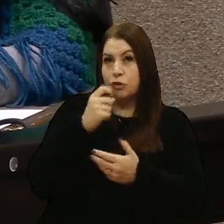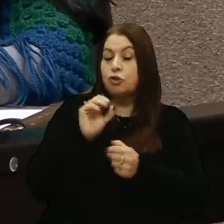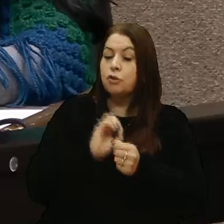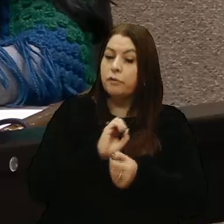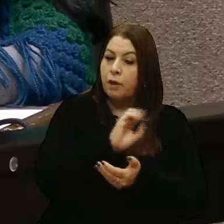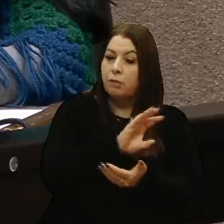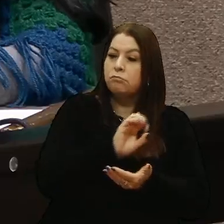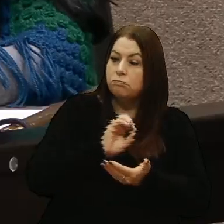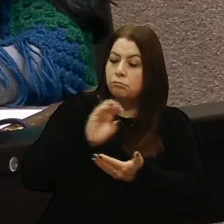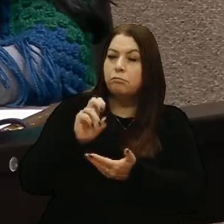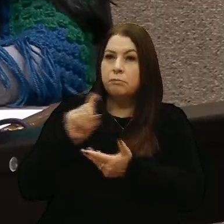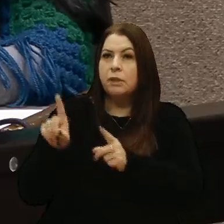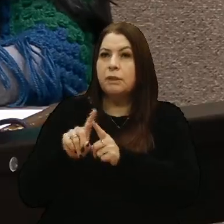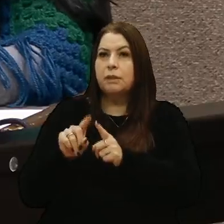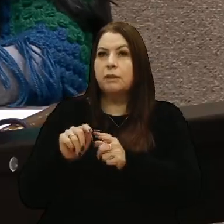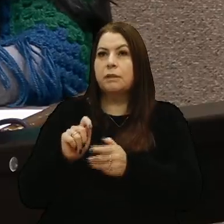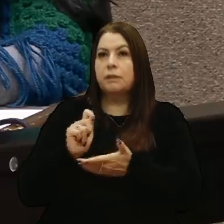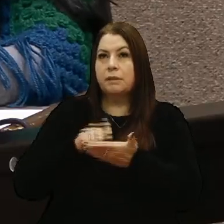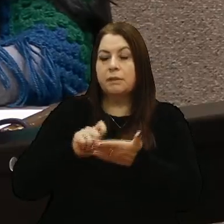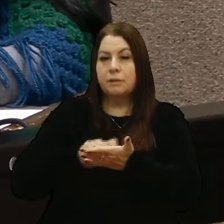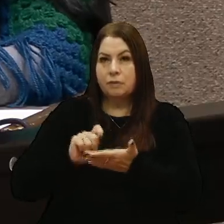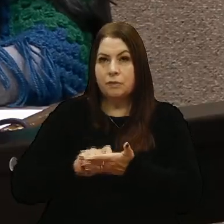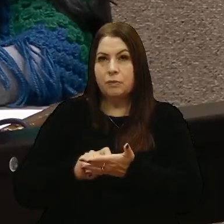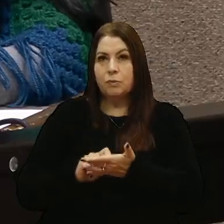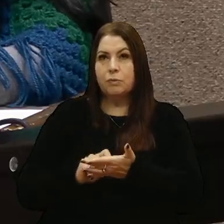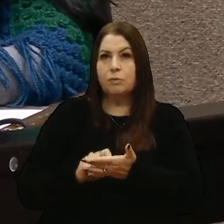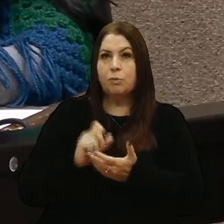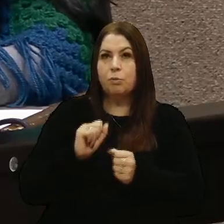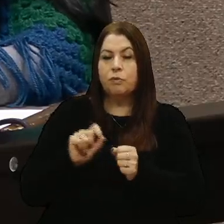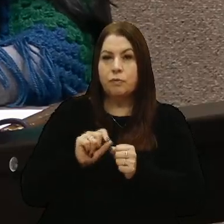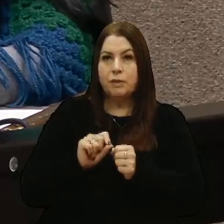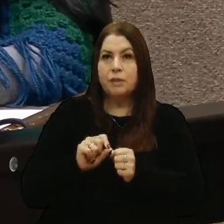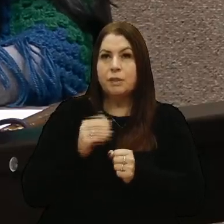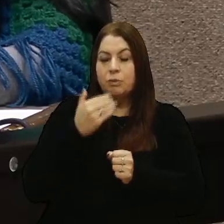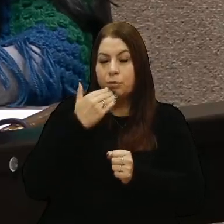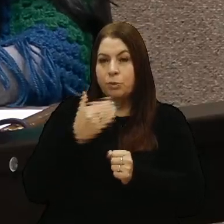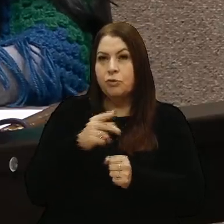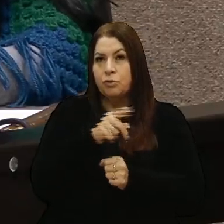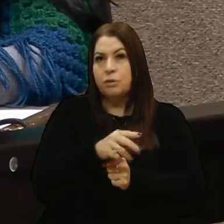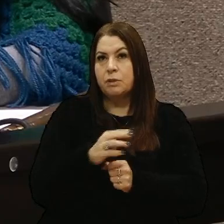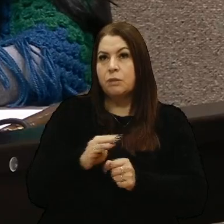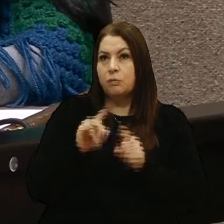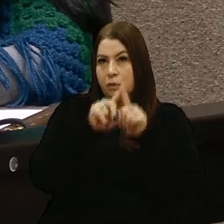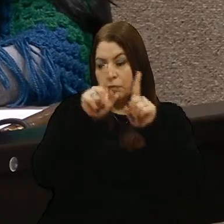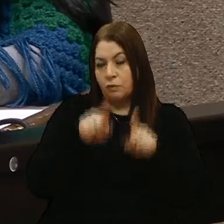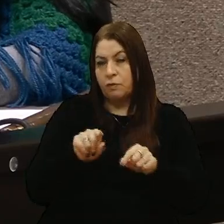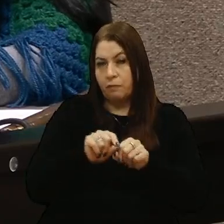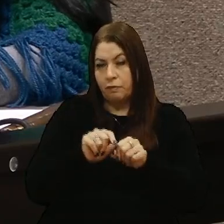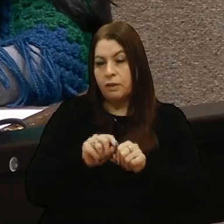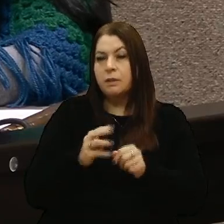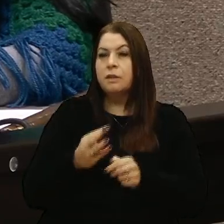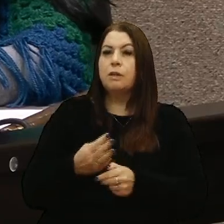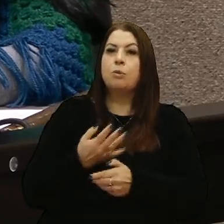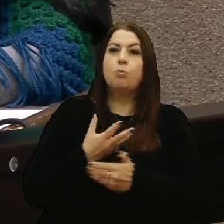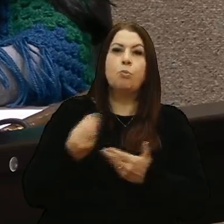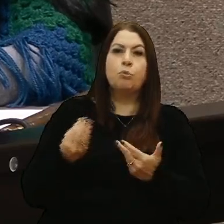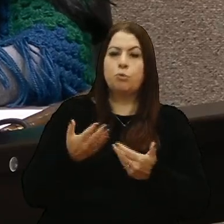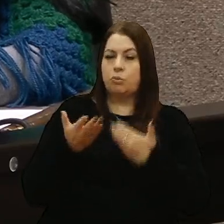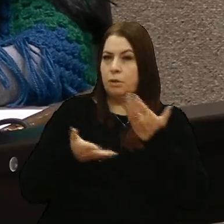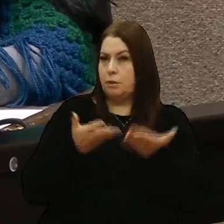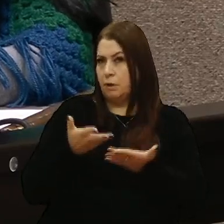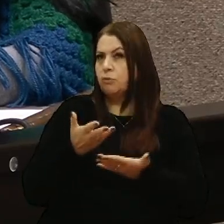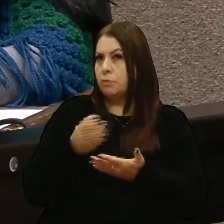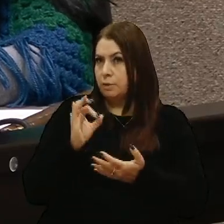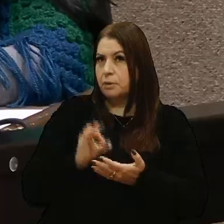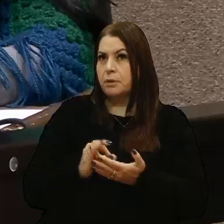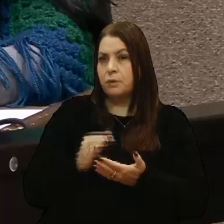encaminhando através das indicações, né, que é o que a gente pode fazer e solicita aos servidores que façam, e muitos têm nos atendido,